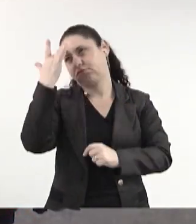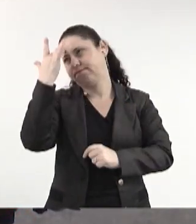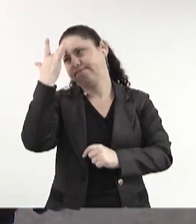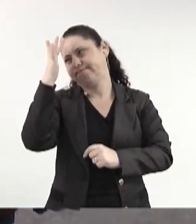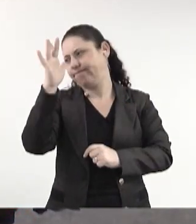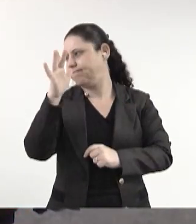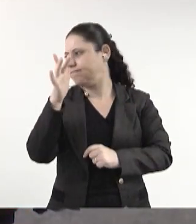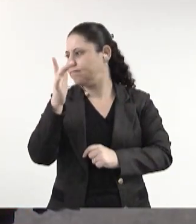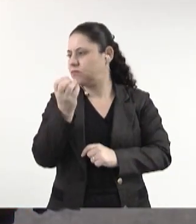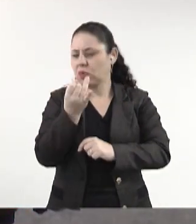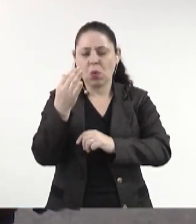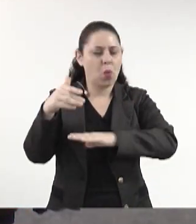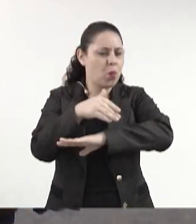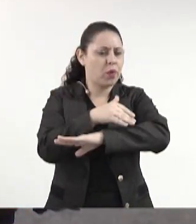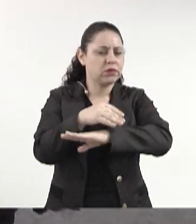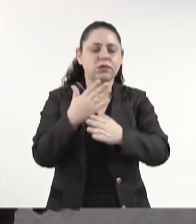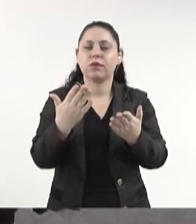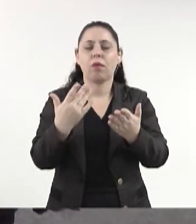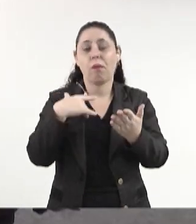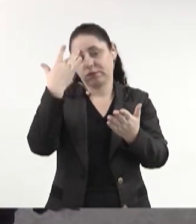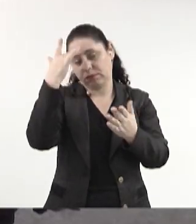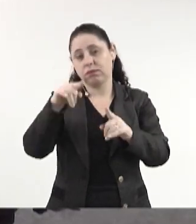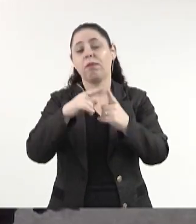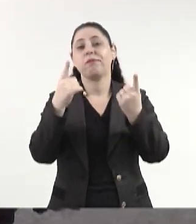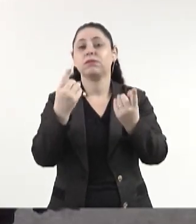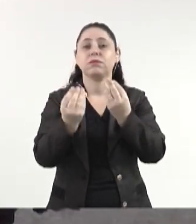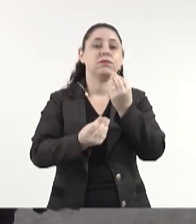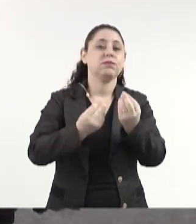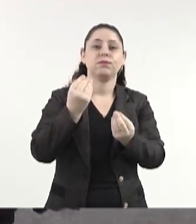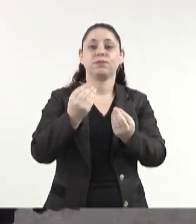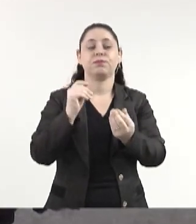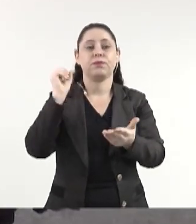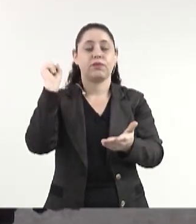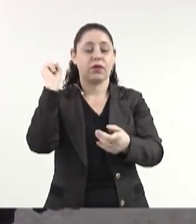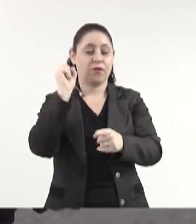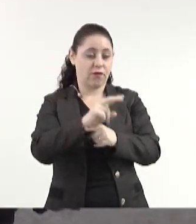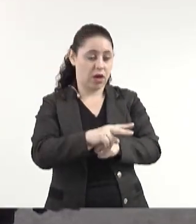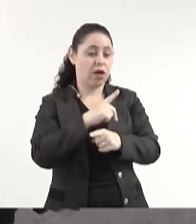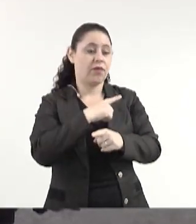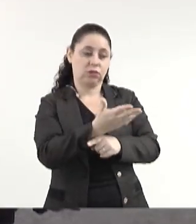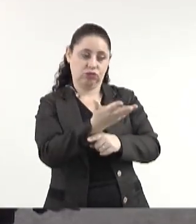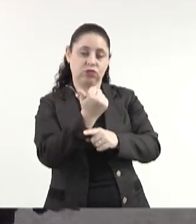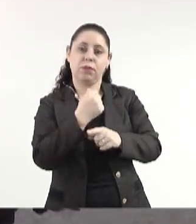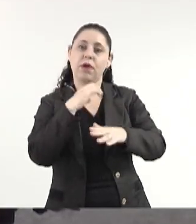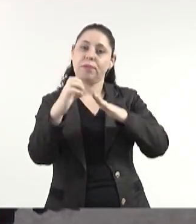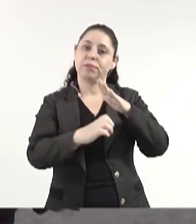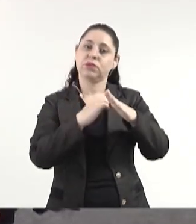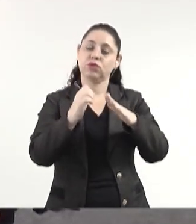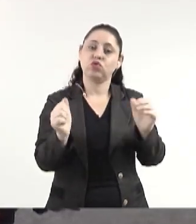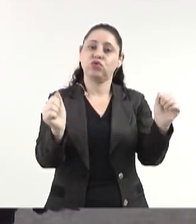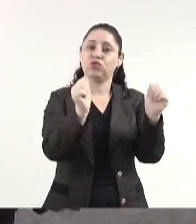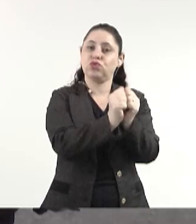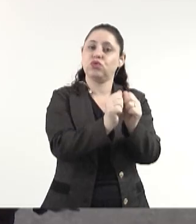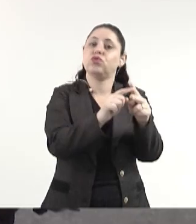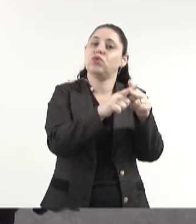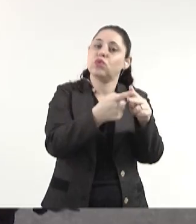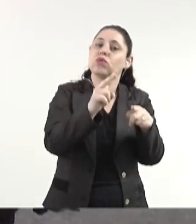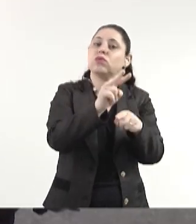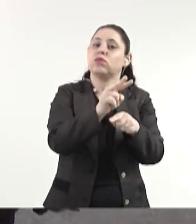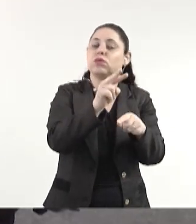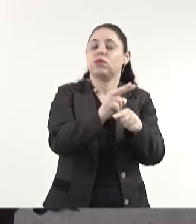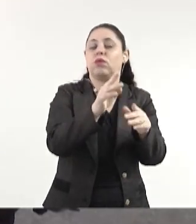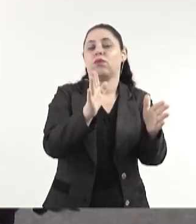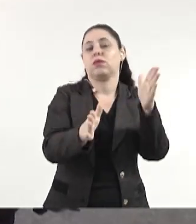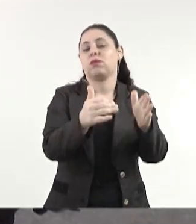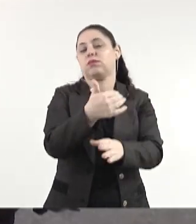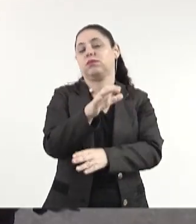as rodovias que vão estar no programa, mas o programa é esse, é uma forma de você contratar a restauração e já tendo junto com a restauração a